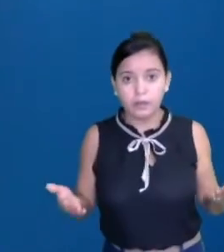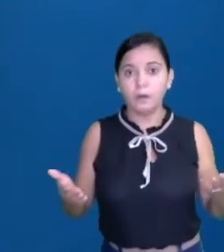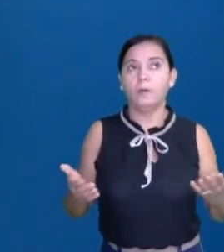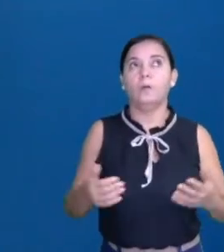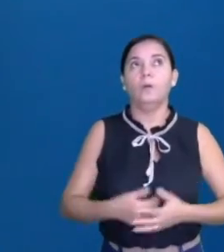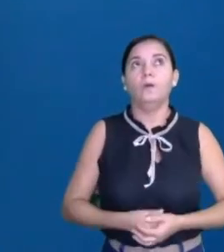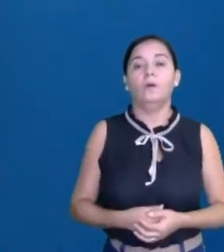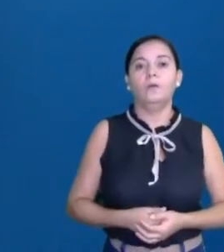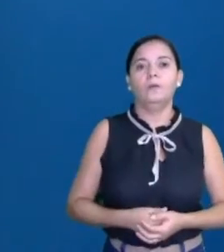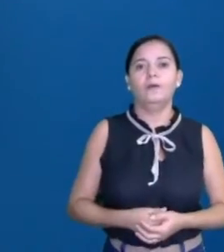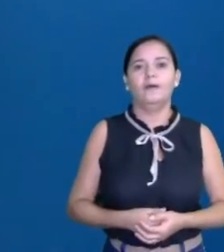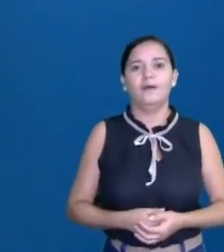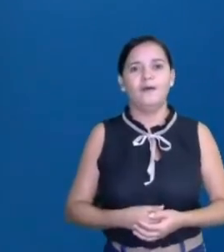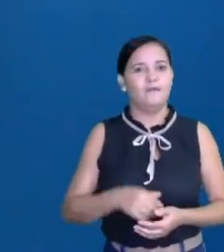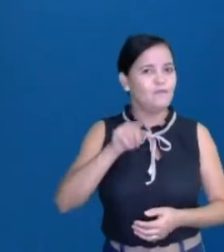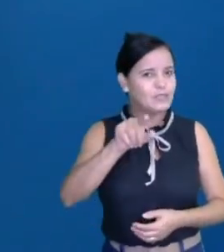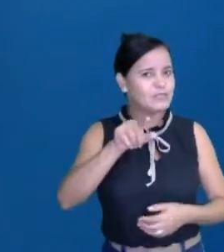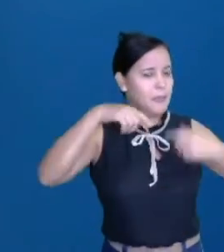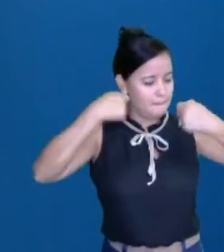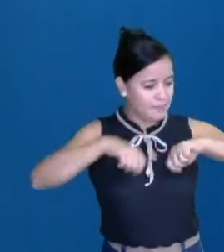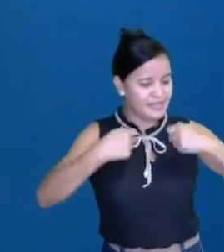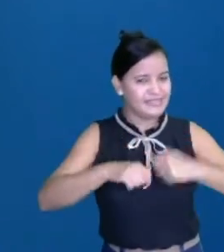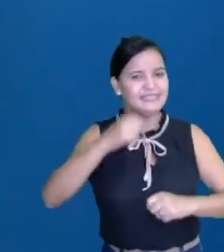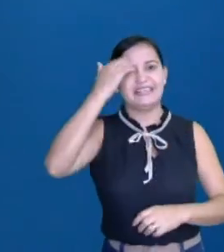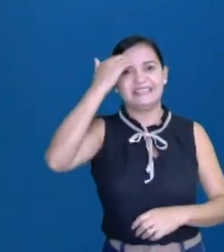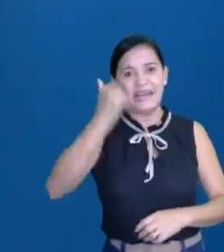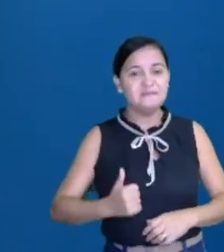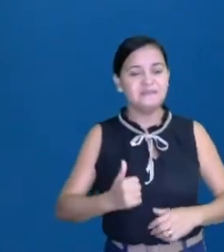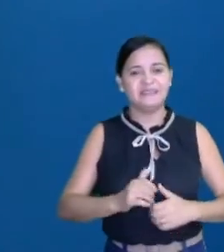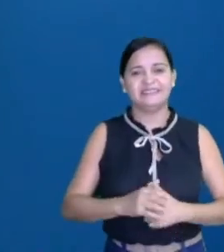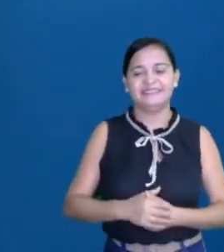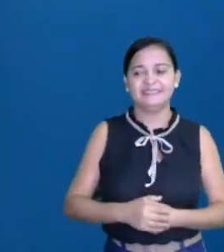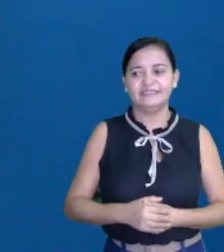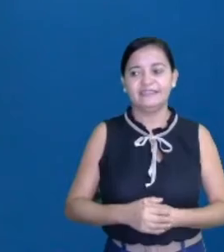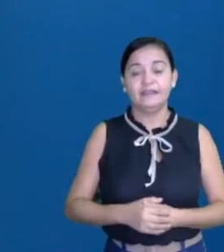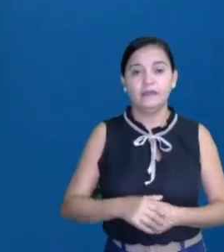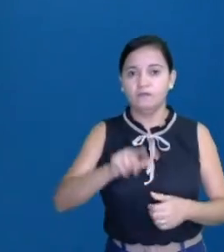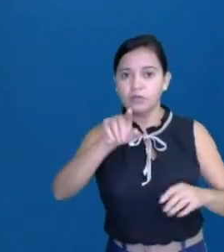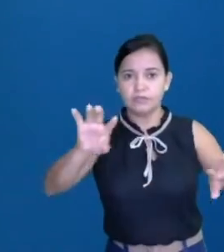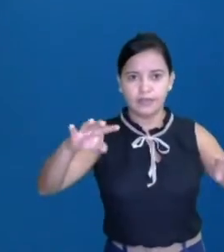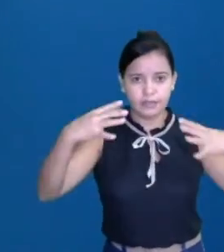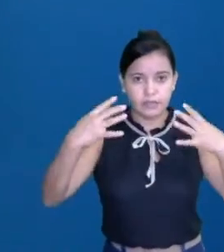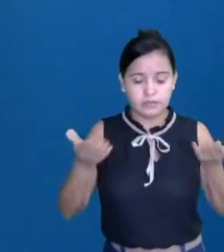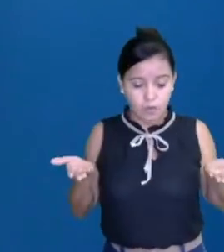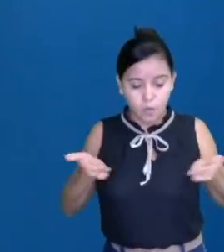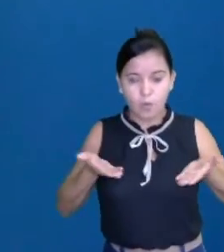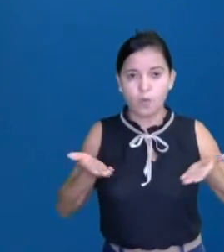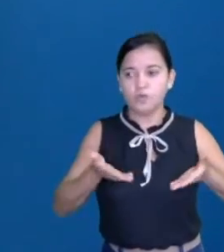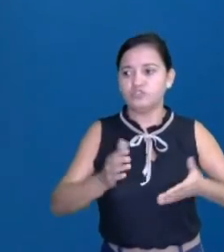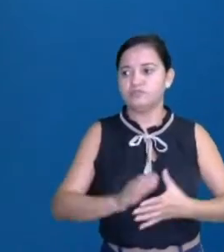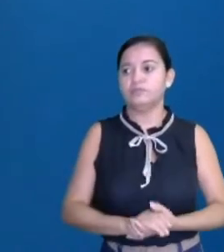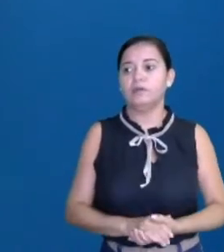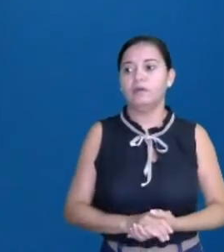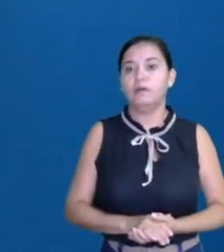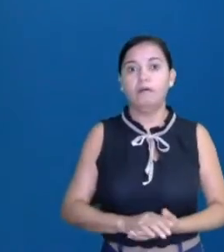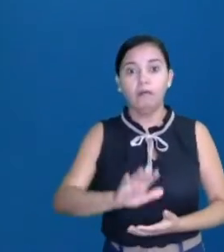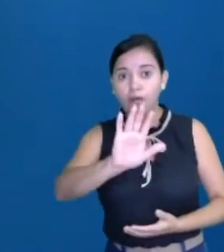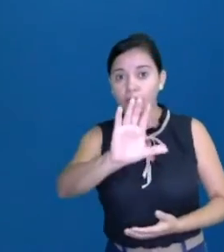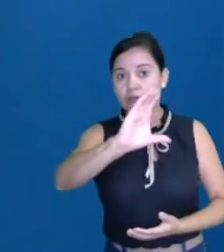nosso momento você precisa saber vai chamar a atenção de vocês hoje? É exatamente sobre os